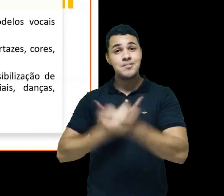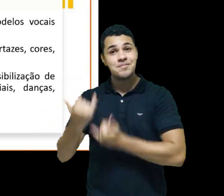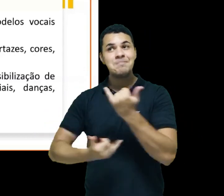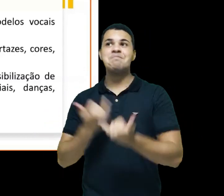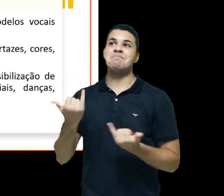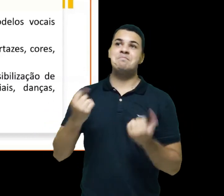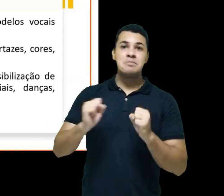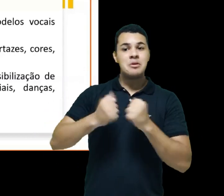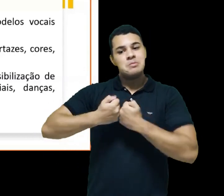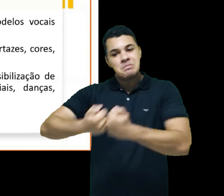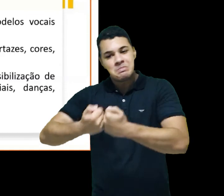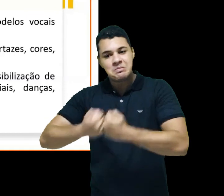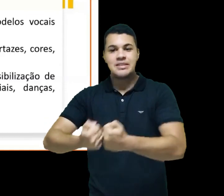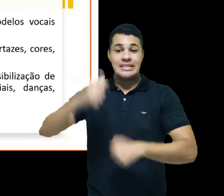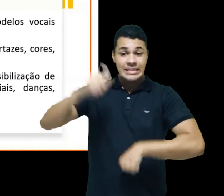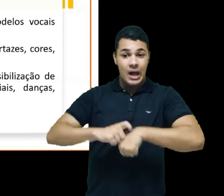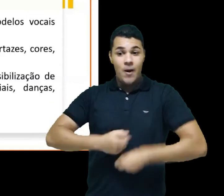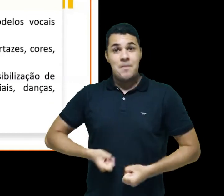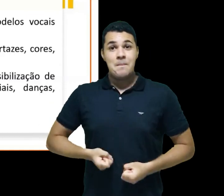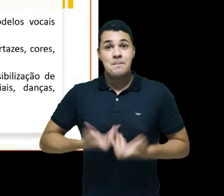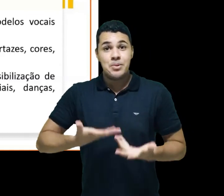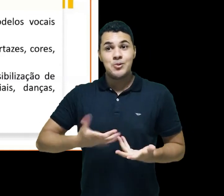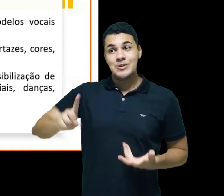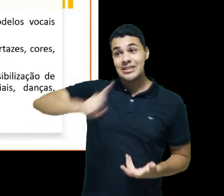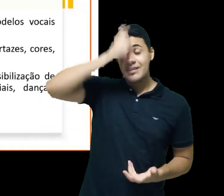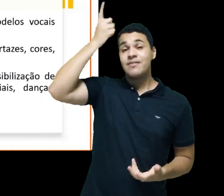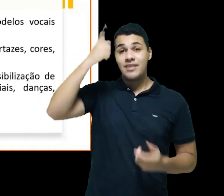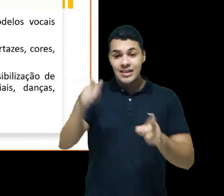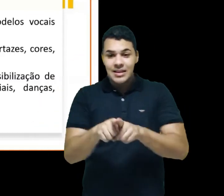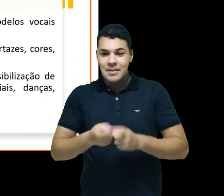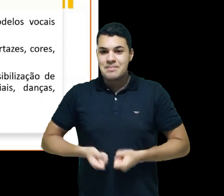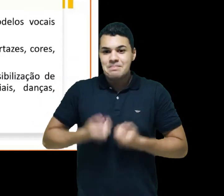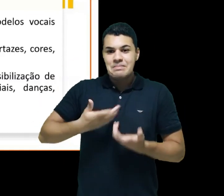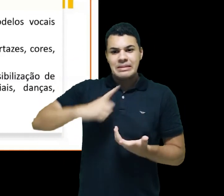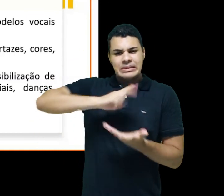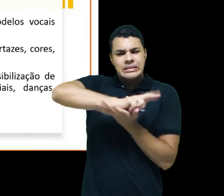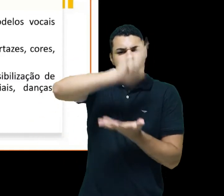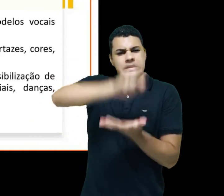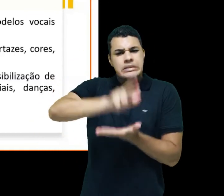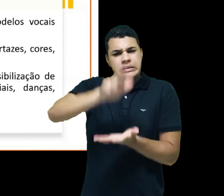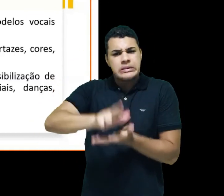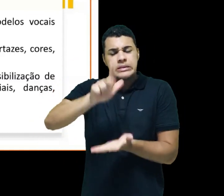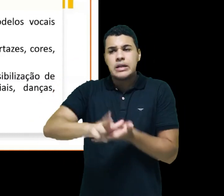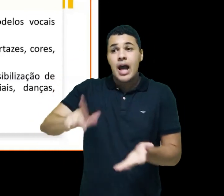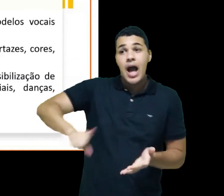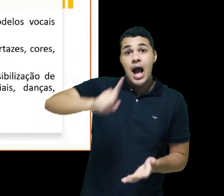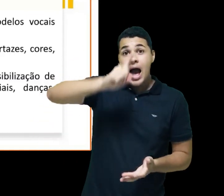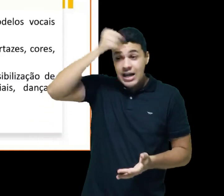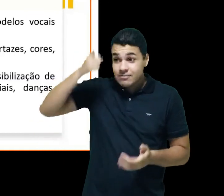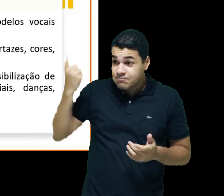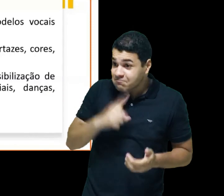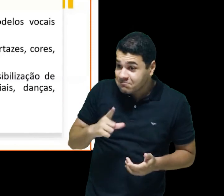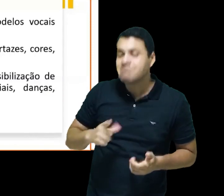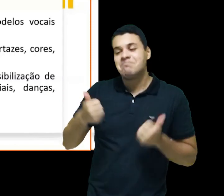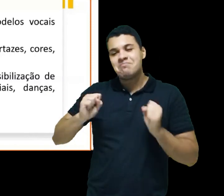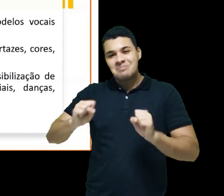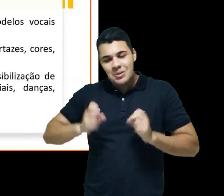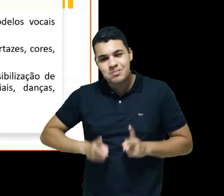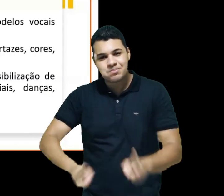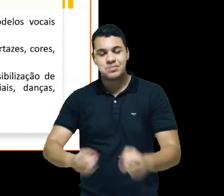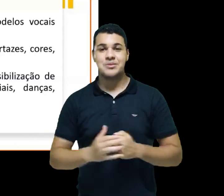jogos, brincadeiras, improvisos, composições e tudo mais que a criatividade